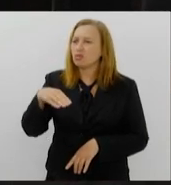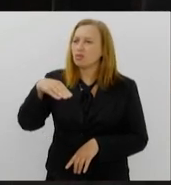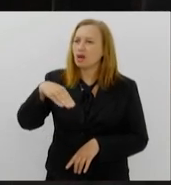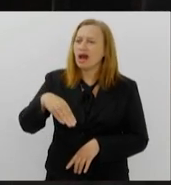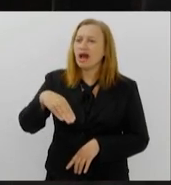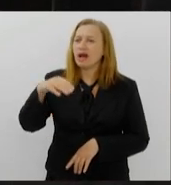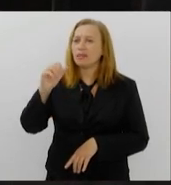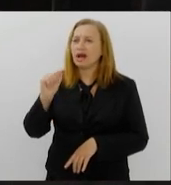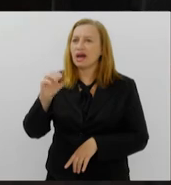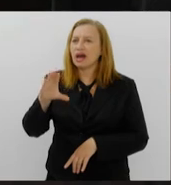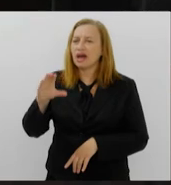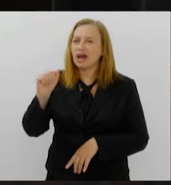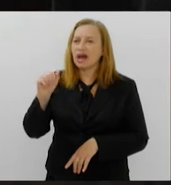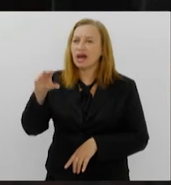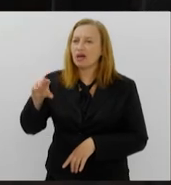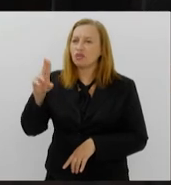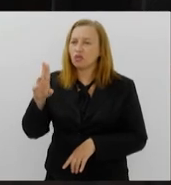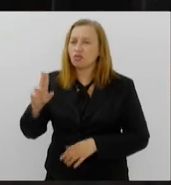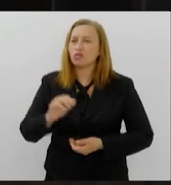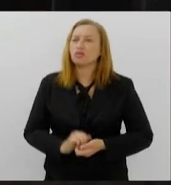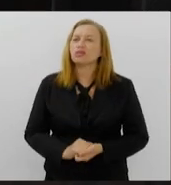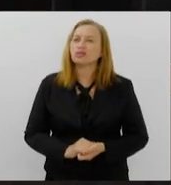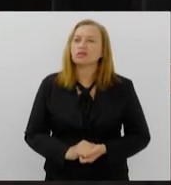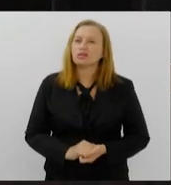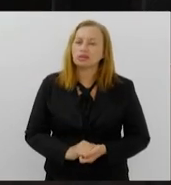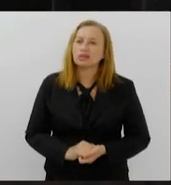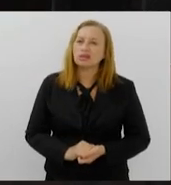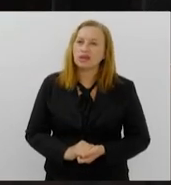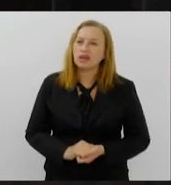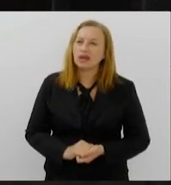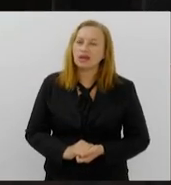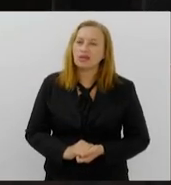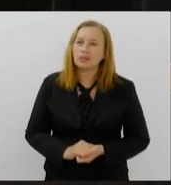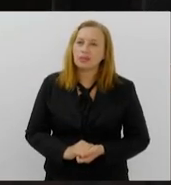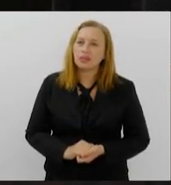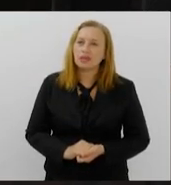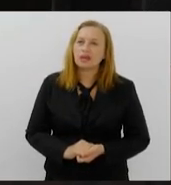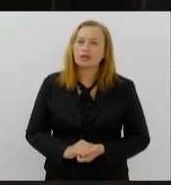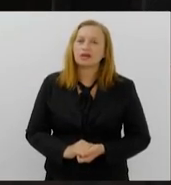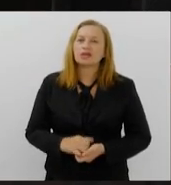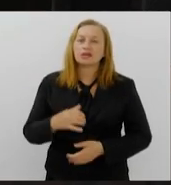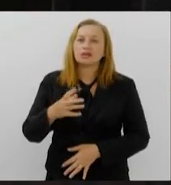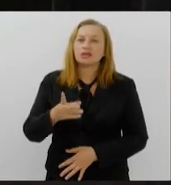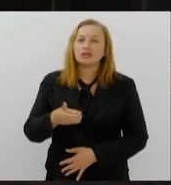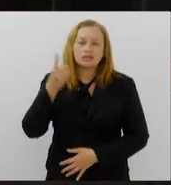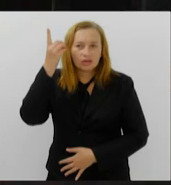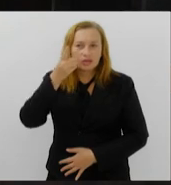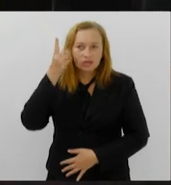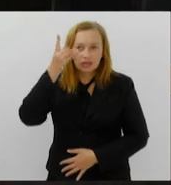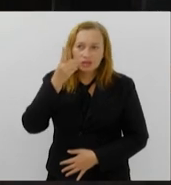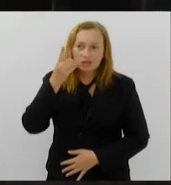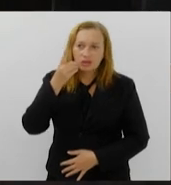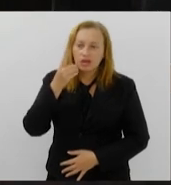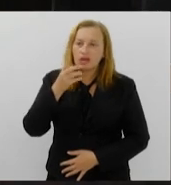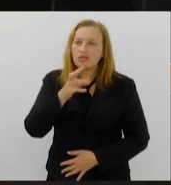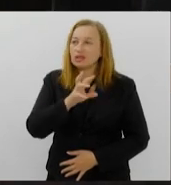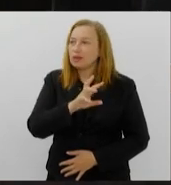Cultura e Assuntos Municipais e Desenvolvimento Regional. Pela Comissão de Constituição e Justiça, deputado Rodrigo Amorim.